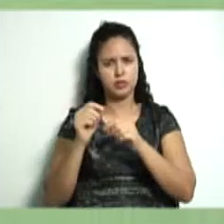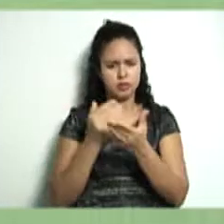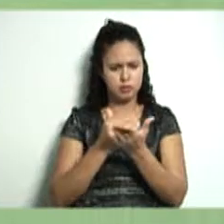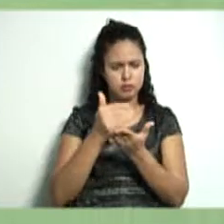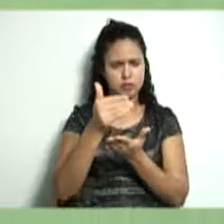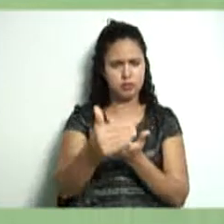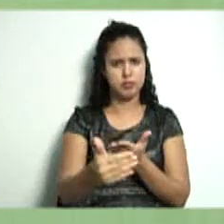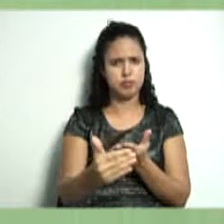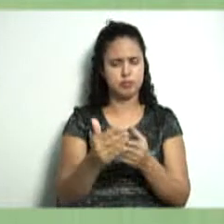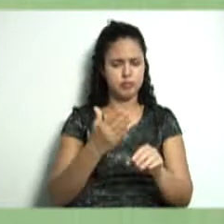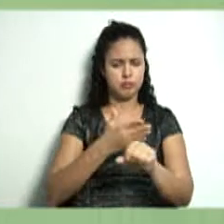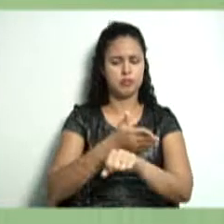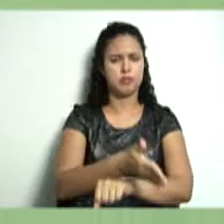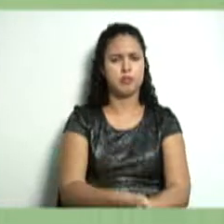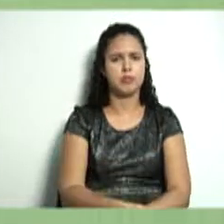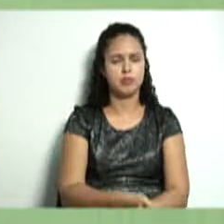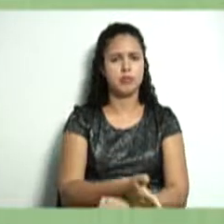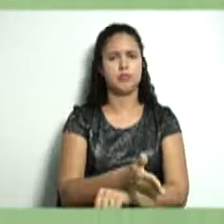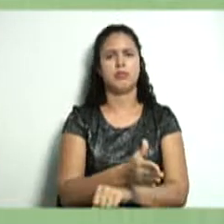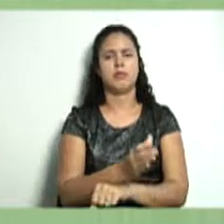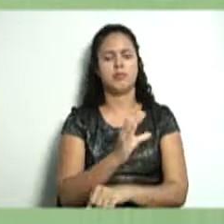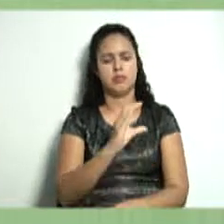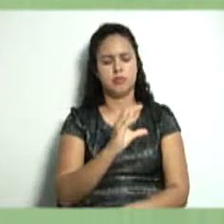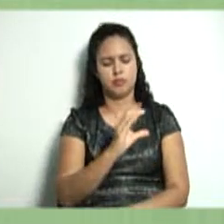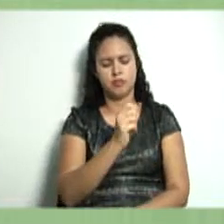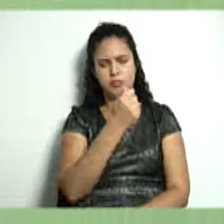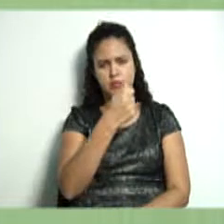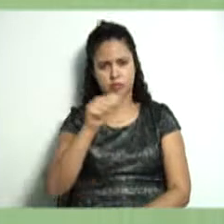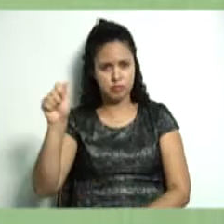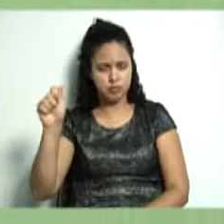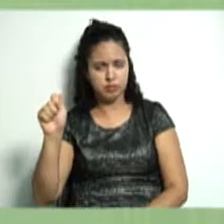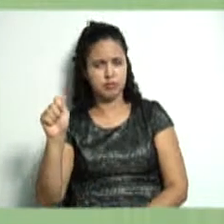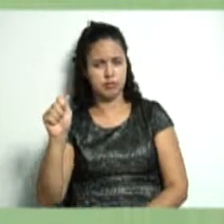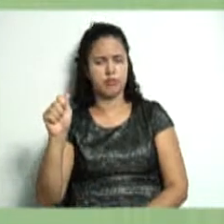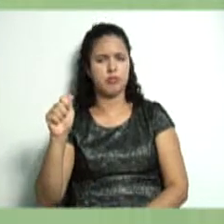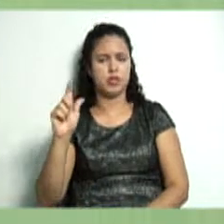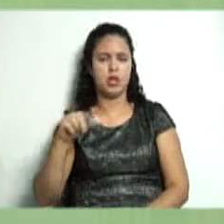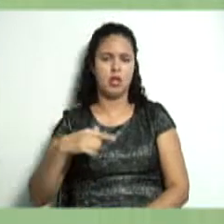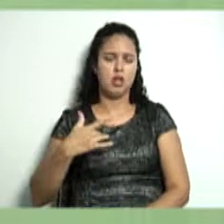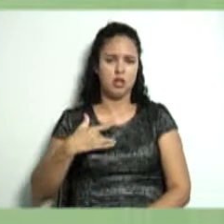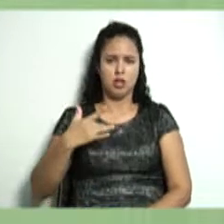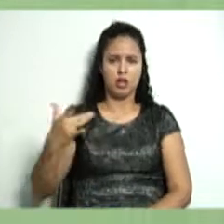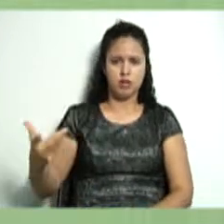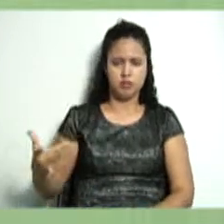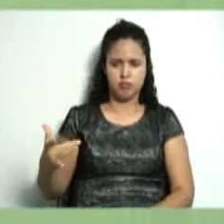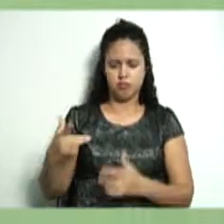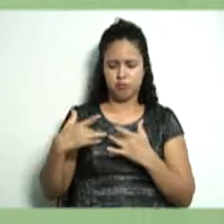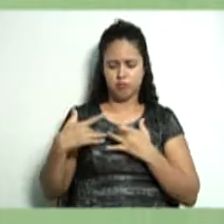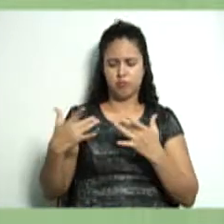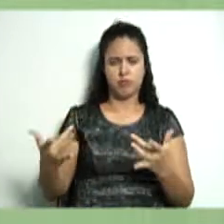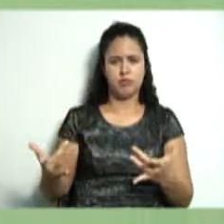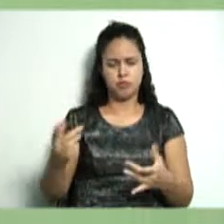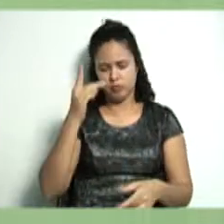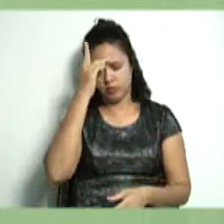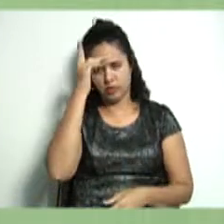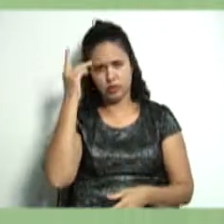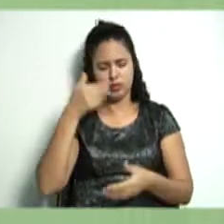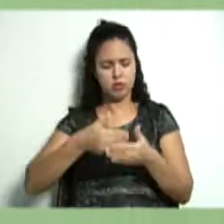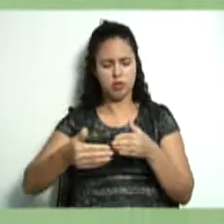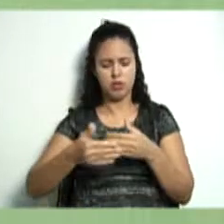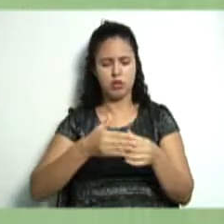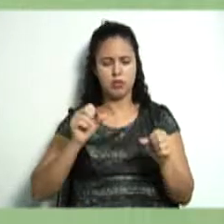na sociedade cooperativa é livre, é voluntário também, gente, a todos que queiram fazer parte do